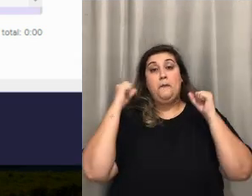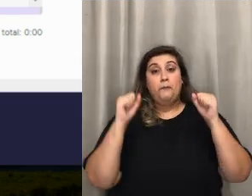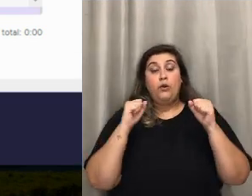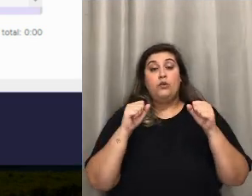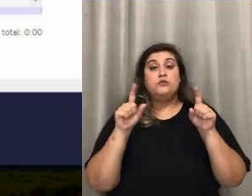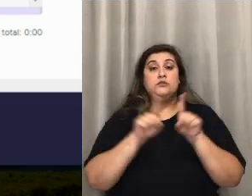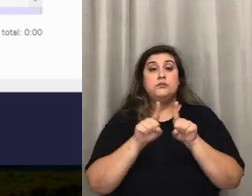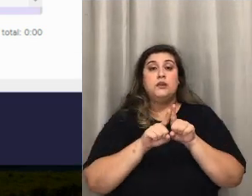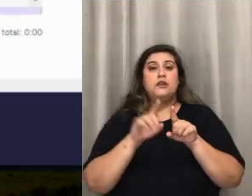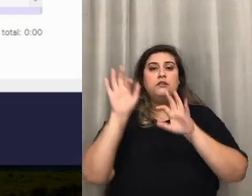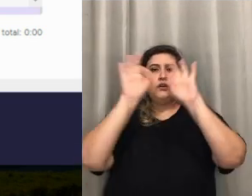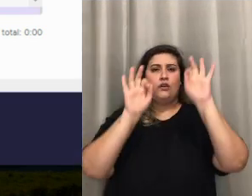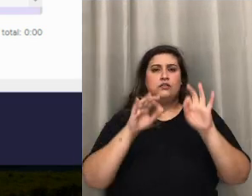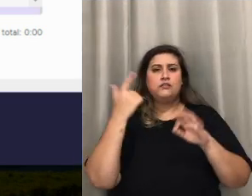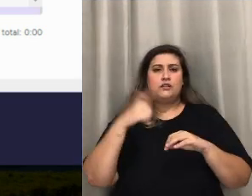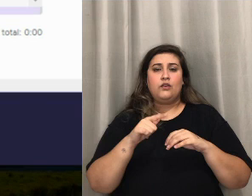do episódio. Então, eu posso ir